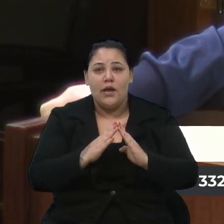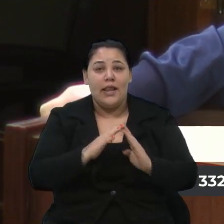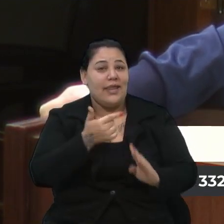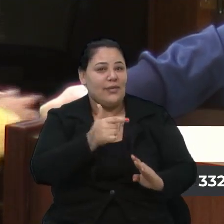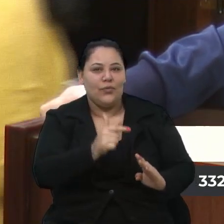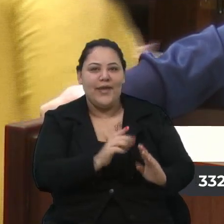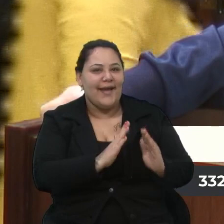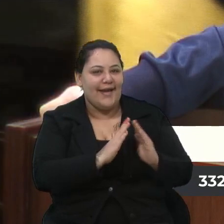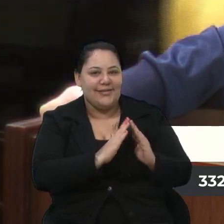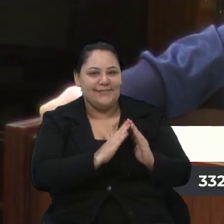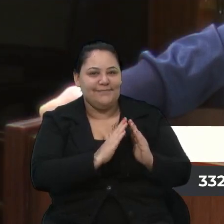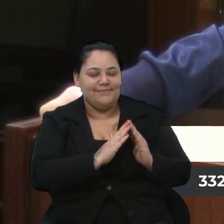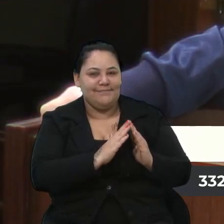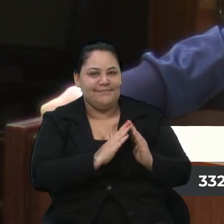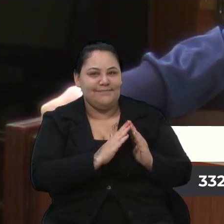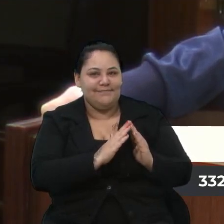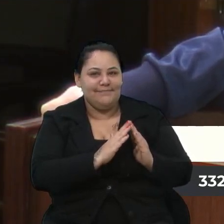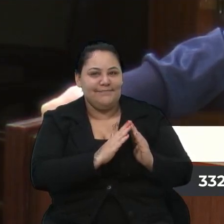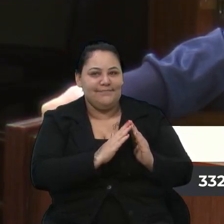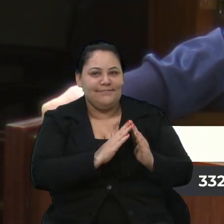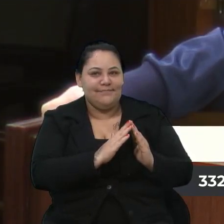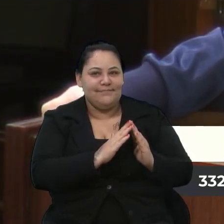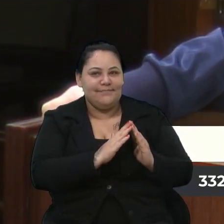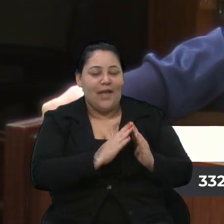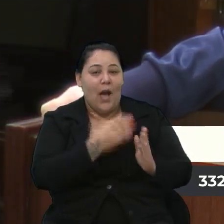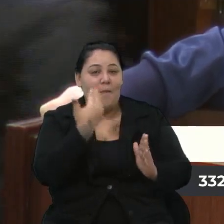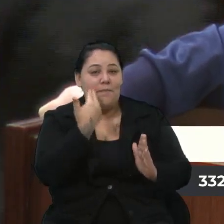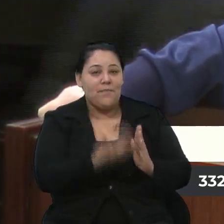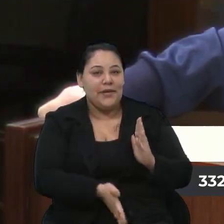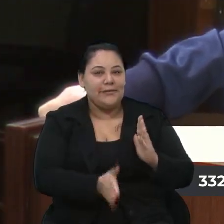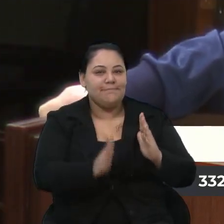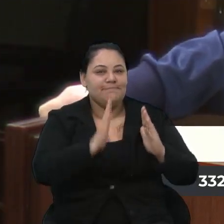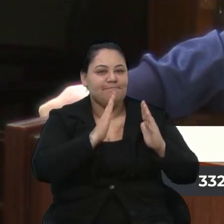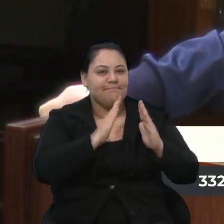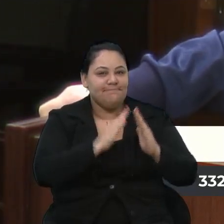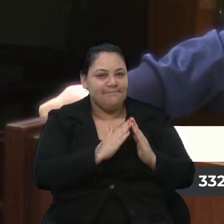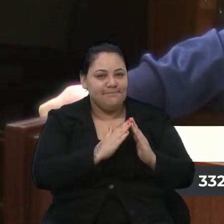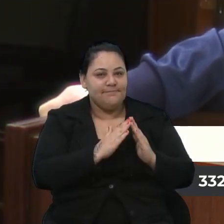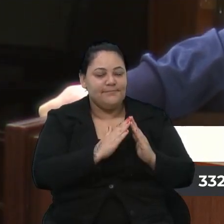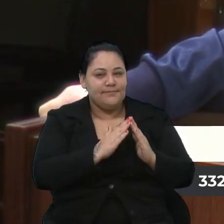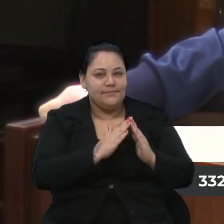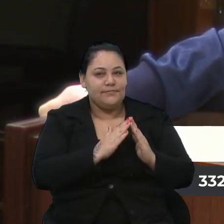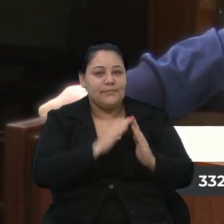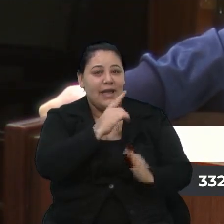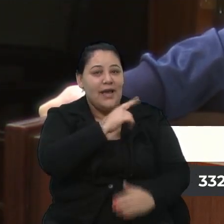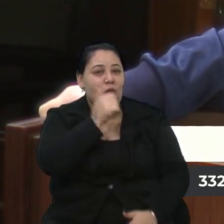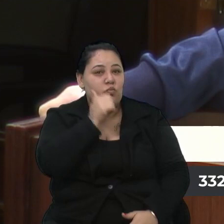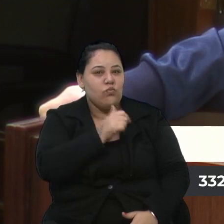casa. Ela ficou sem residência, essa senhora,